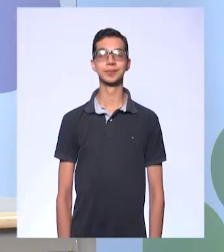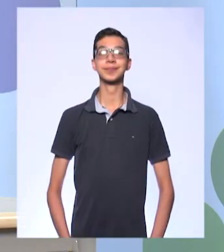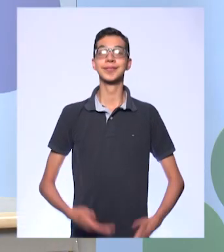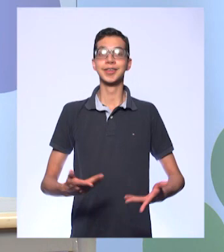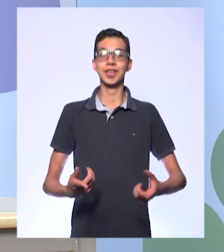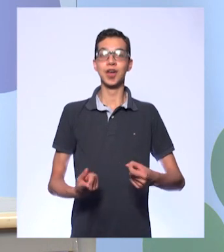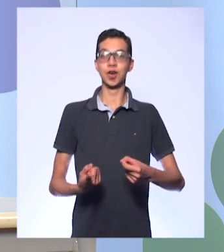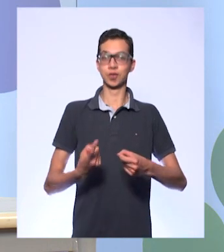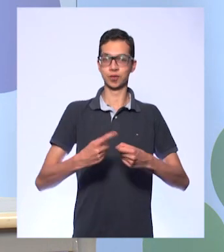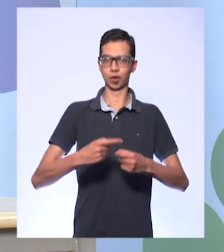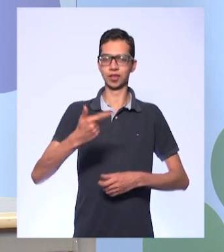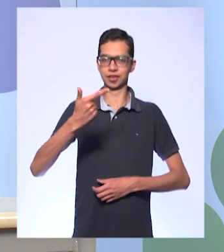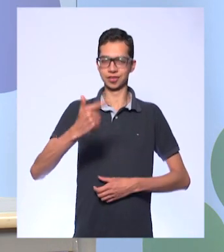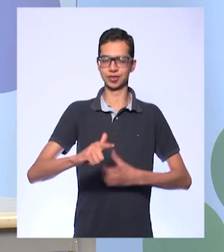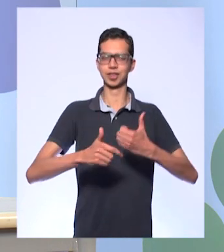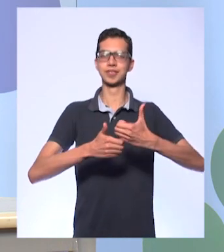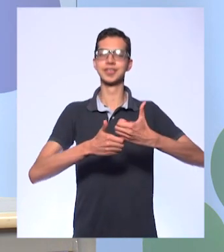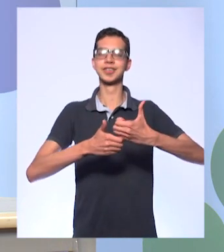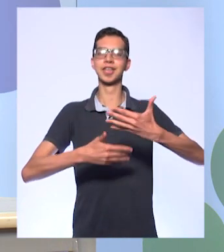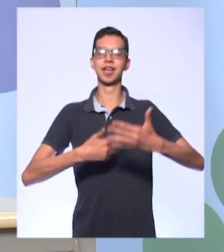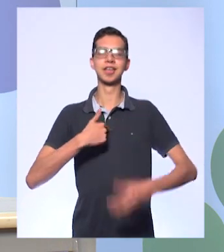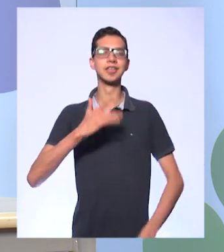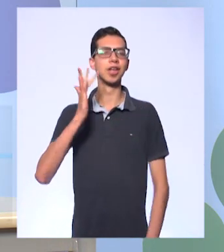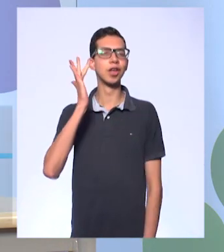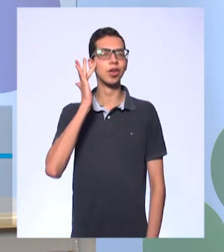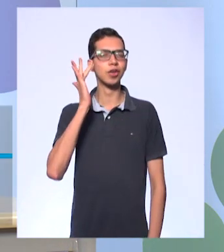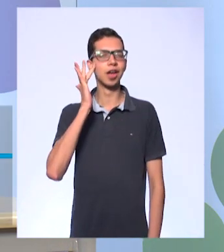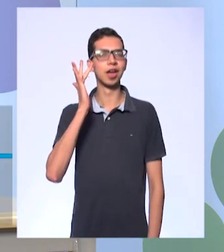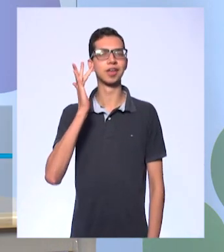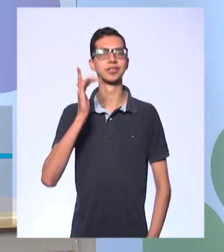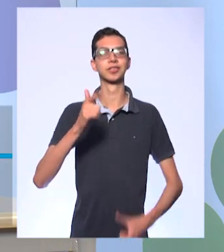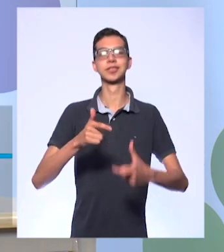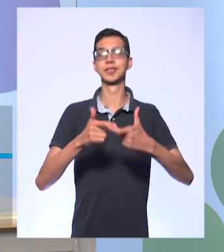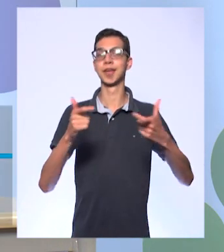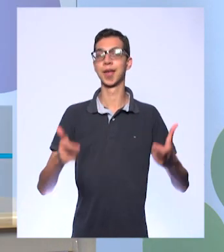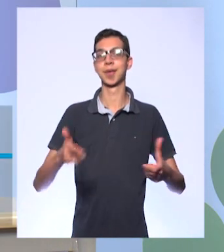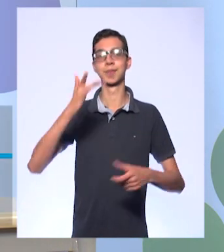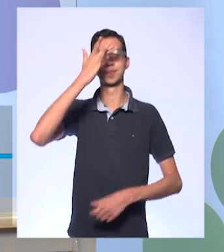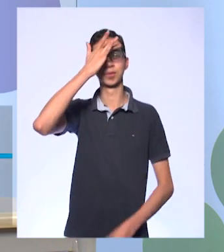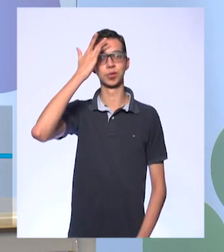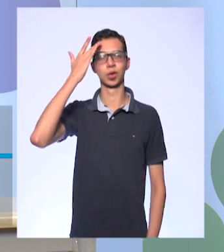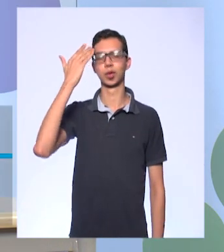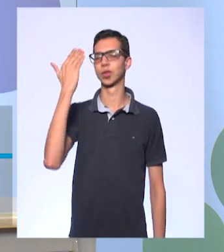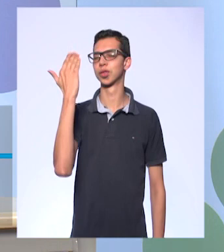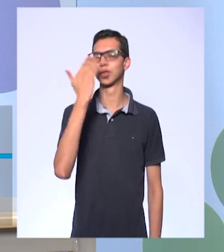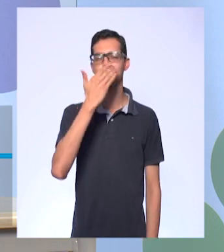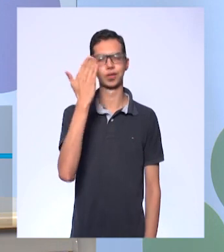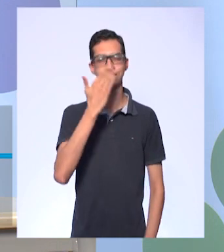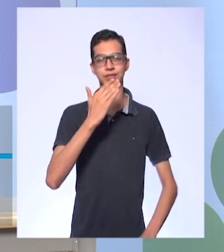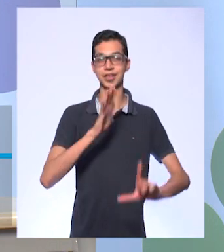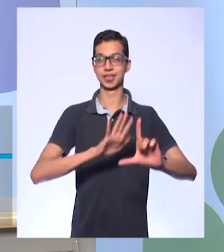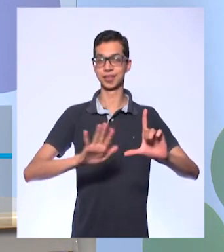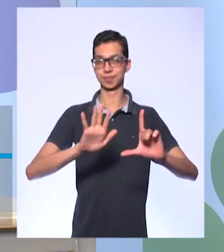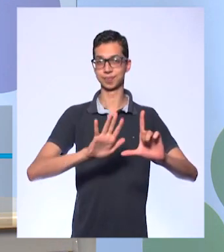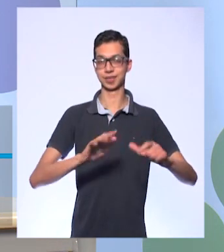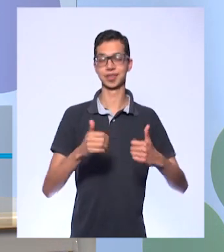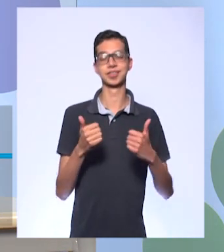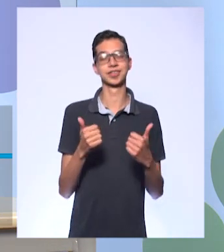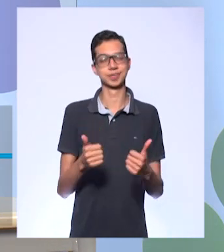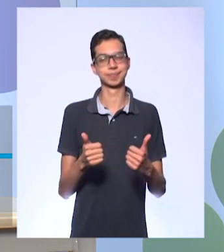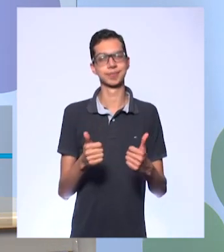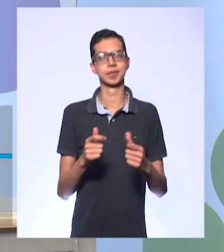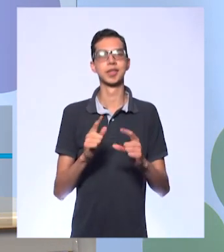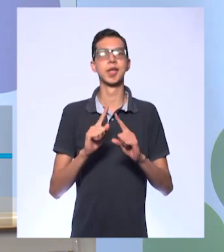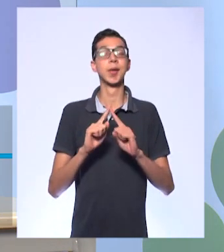Voltando aqui do chat, acho que o pessoal, Simone, não estava conseguindo enxergar muito bem a imagem, né? Uhum. Mas